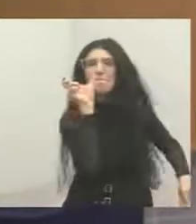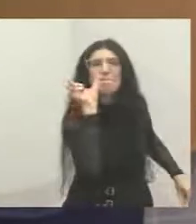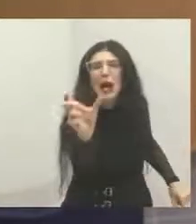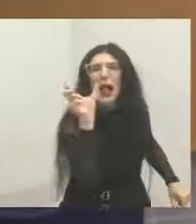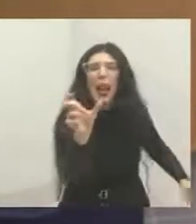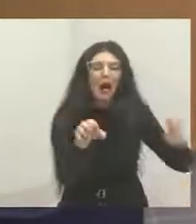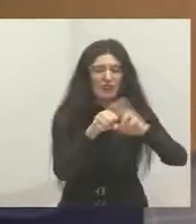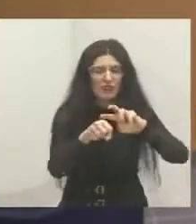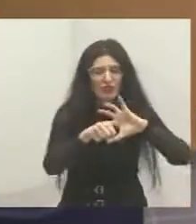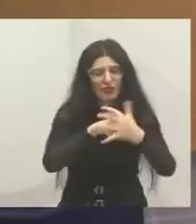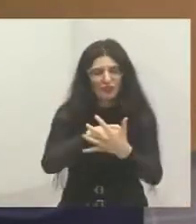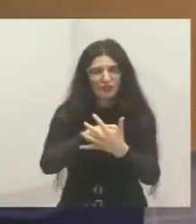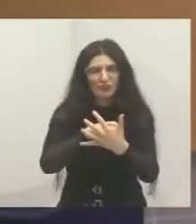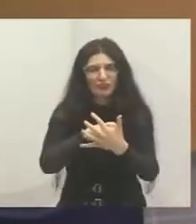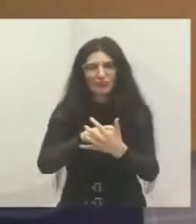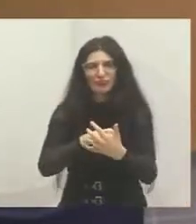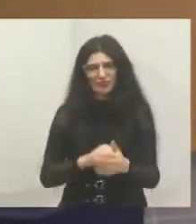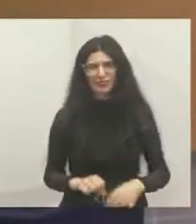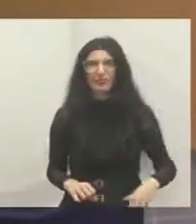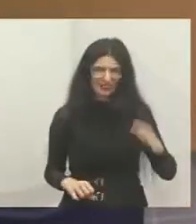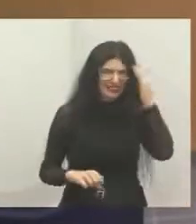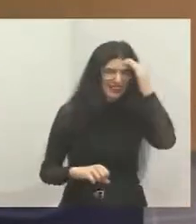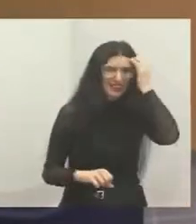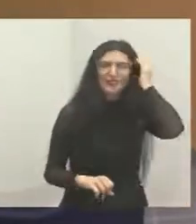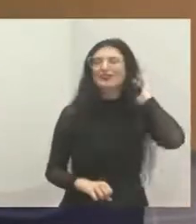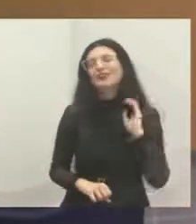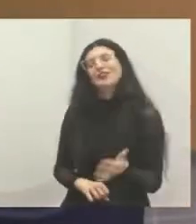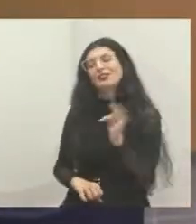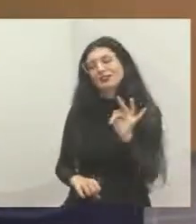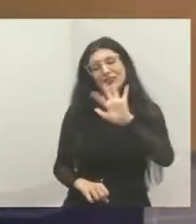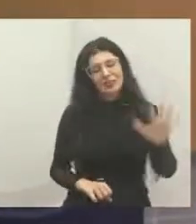federal quanto estadual, que fica ali naqueles